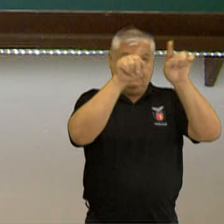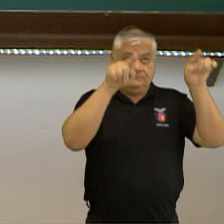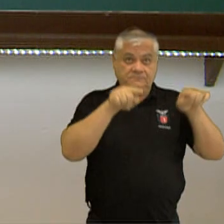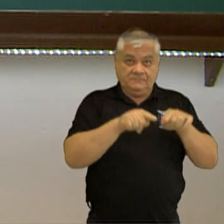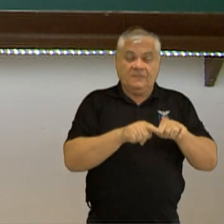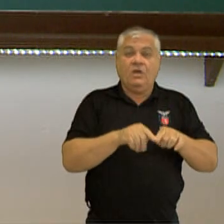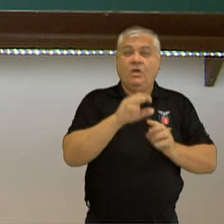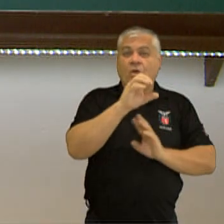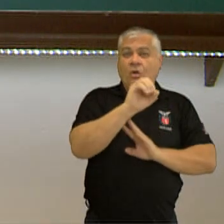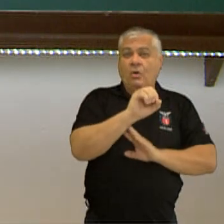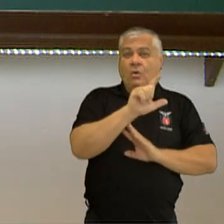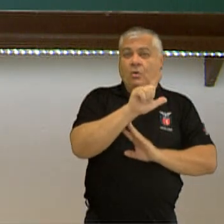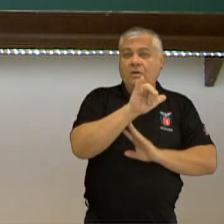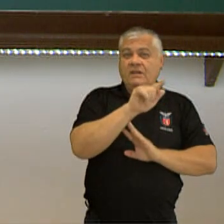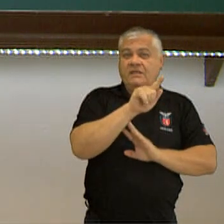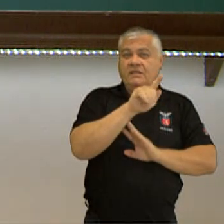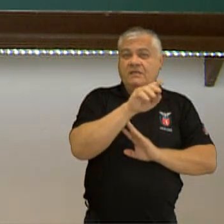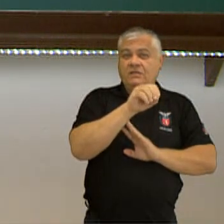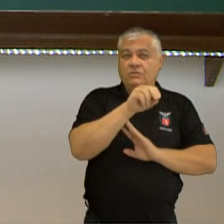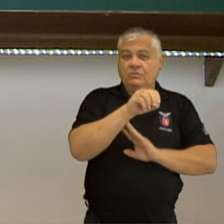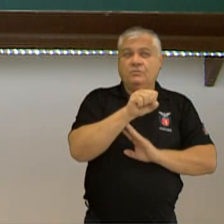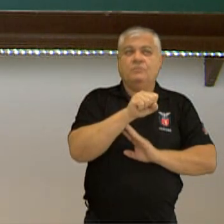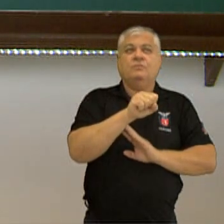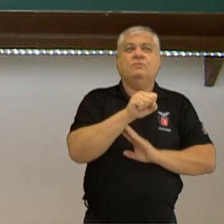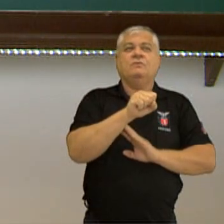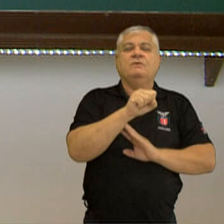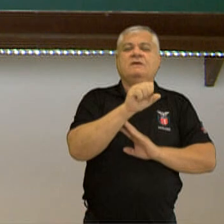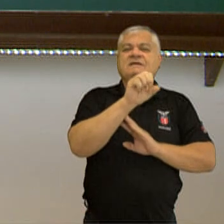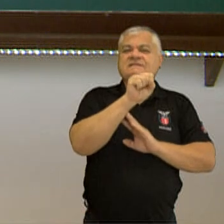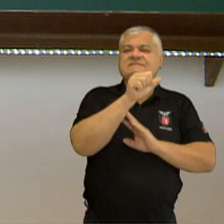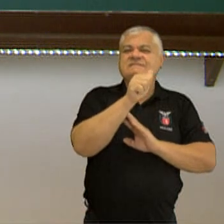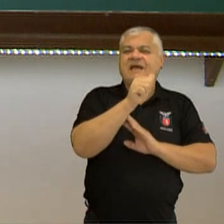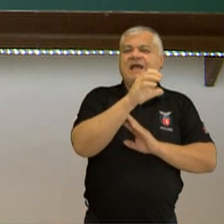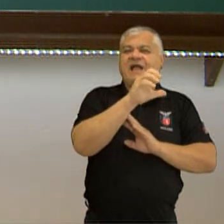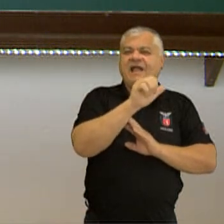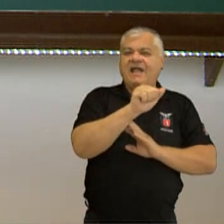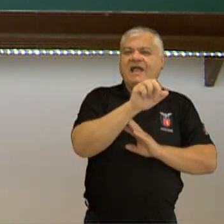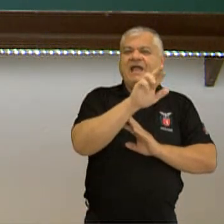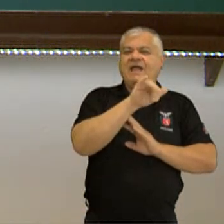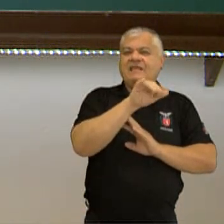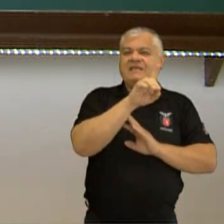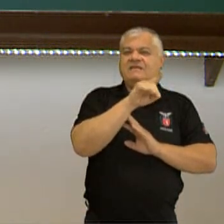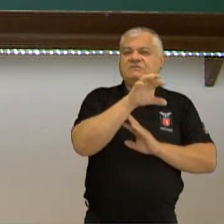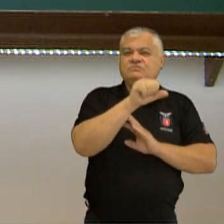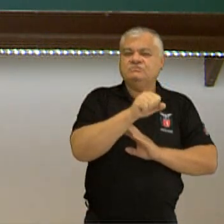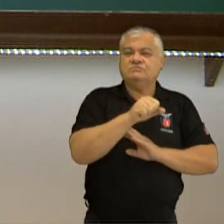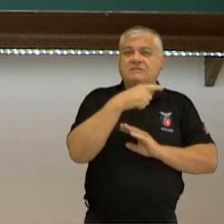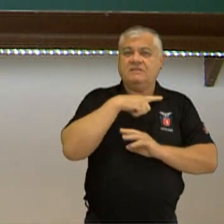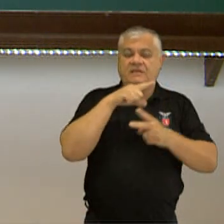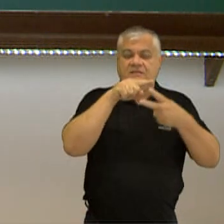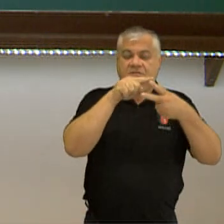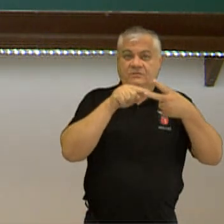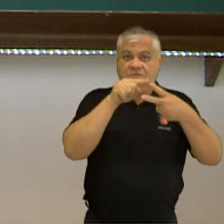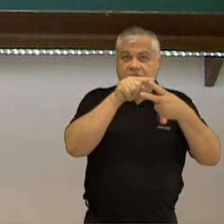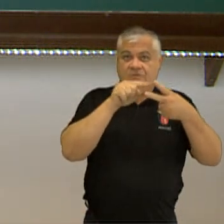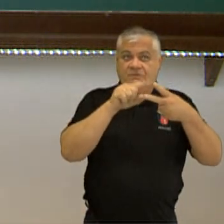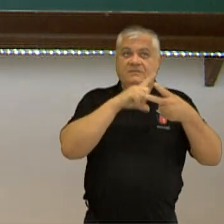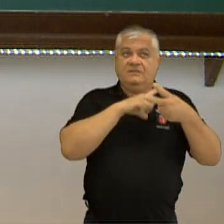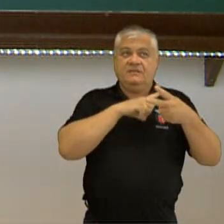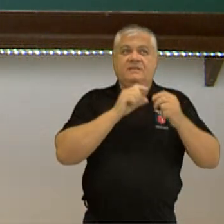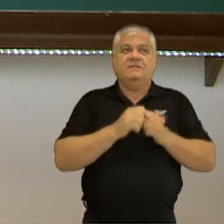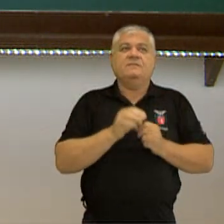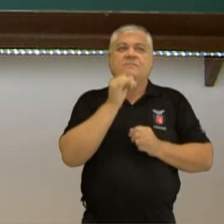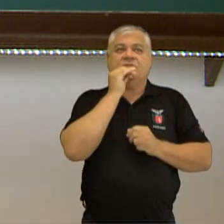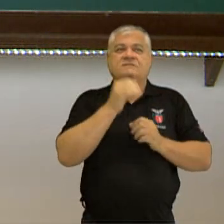falei, pode ter de 2 a 20, vamos fazer um destaque principal aos de dois monossacarídeos, que